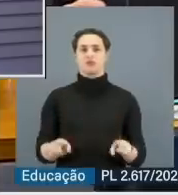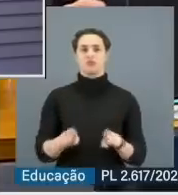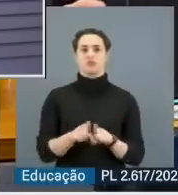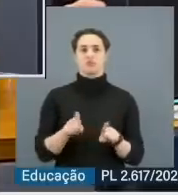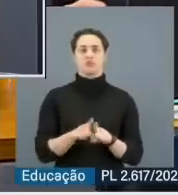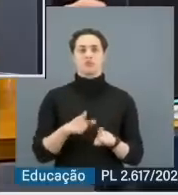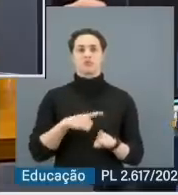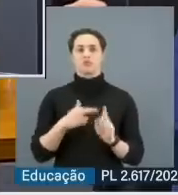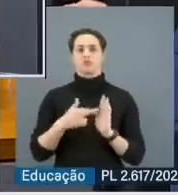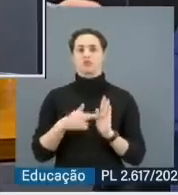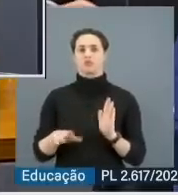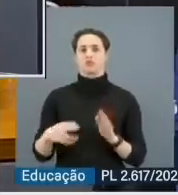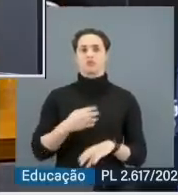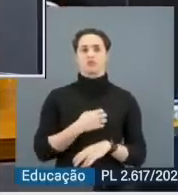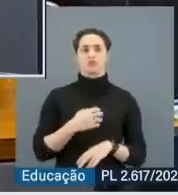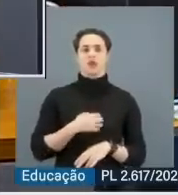colegiado, Dantas?